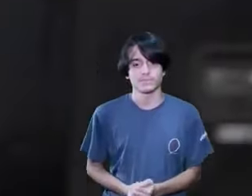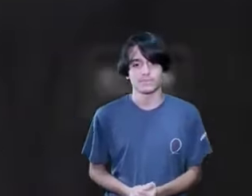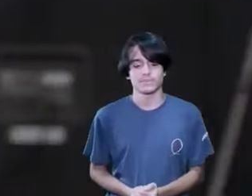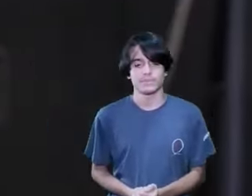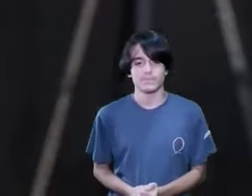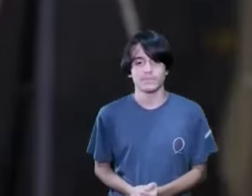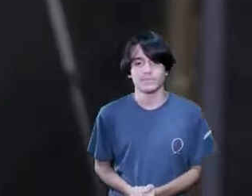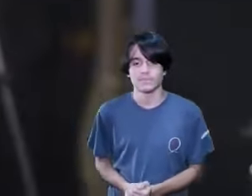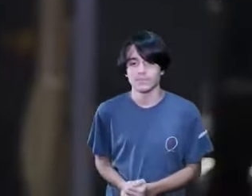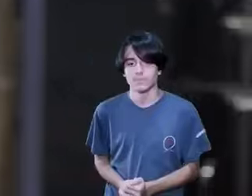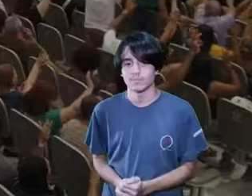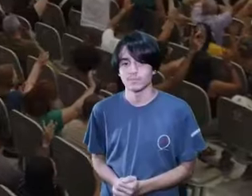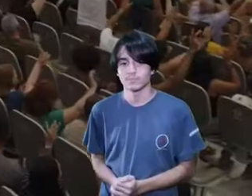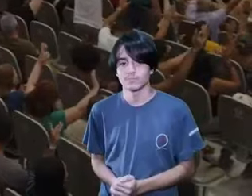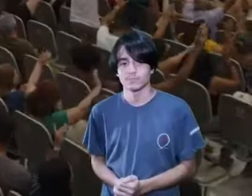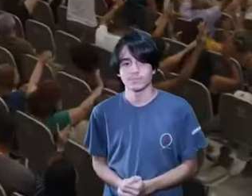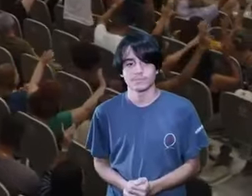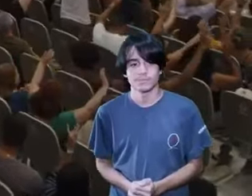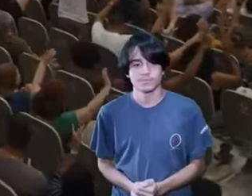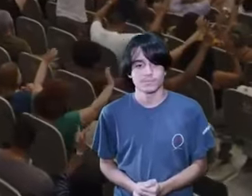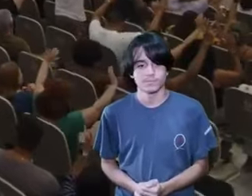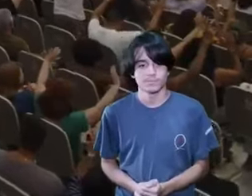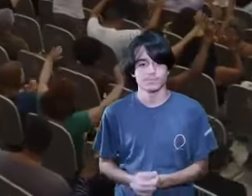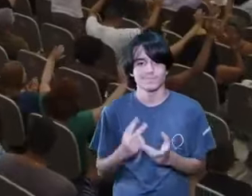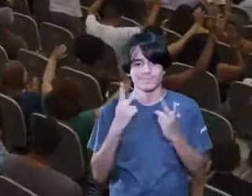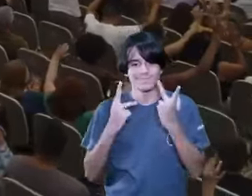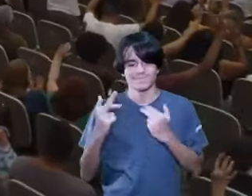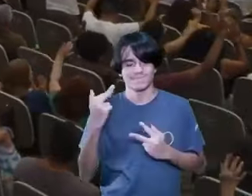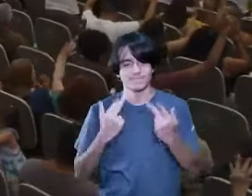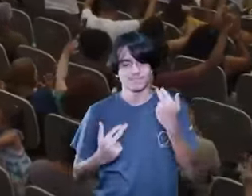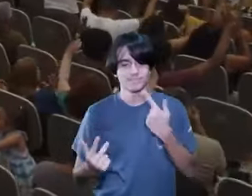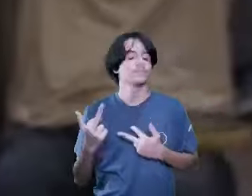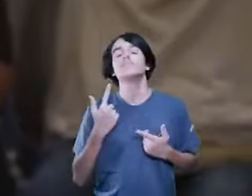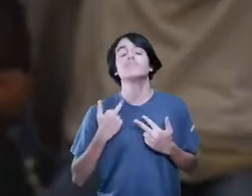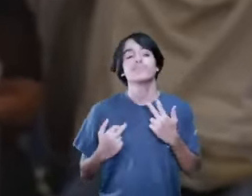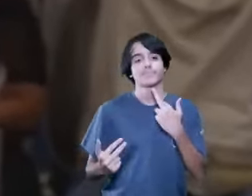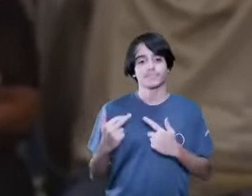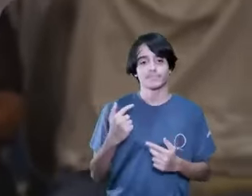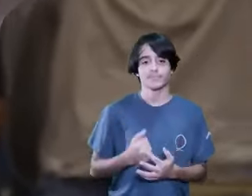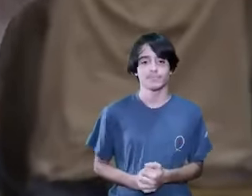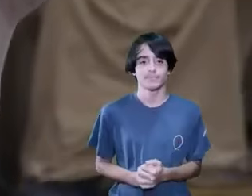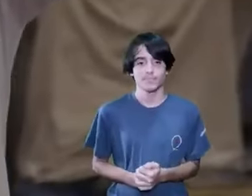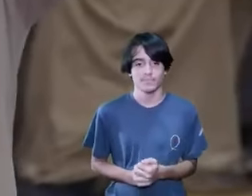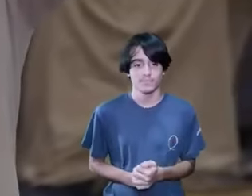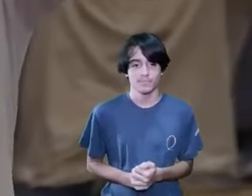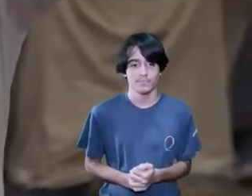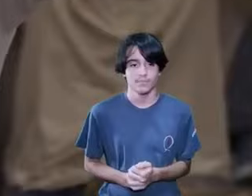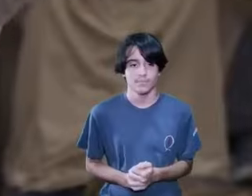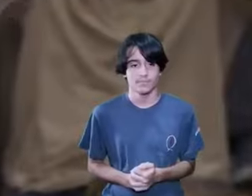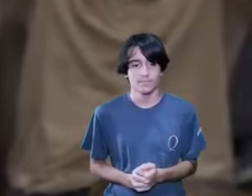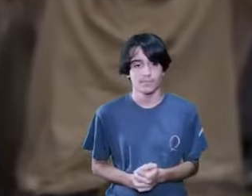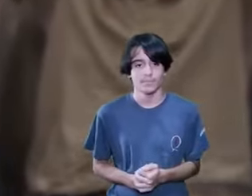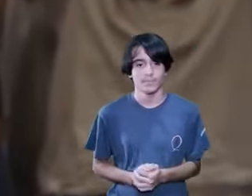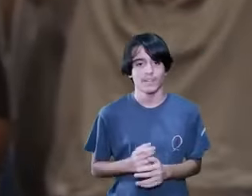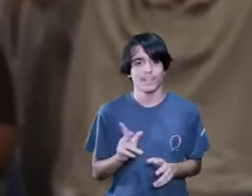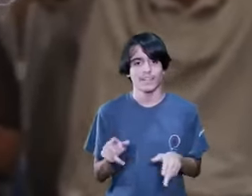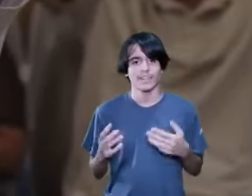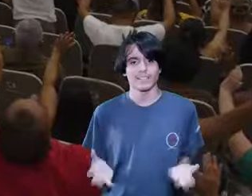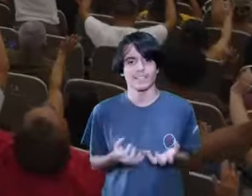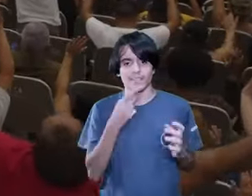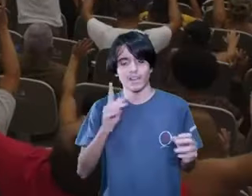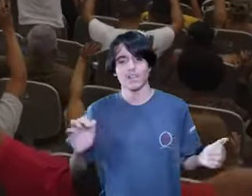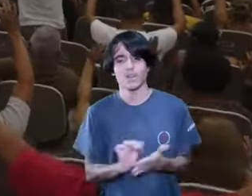maia, arremacanta na macheia, arremanacaia. Ei, alguém tem que dizer glória esta